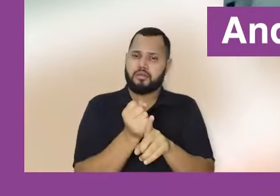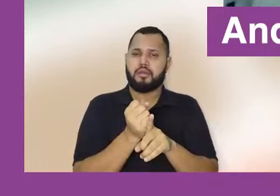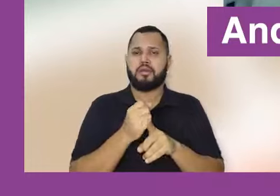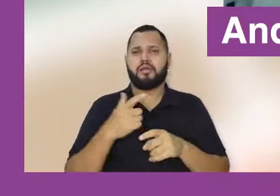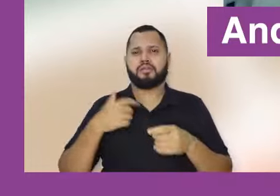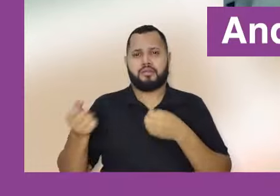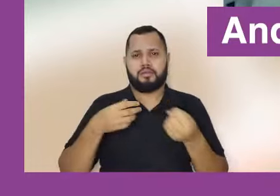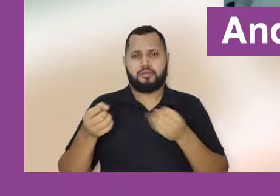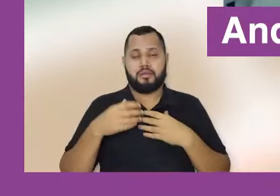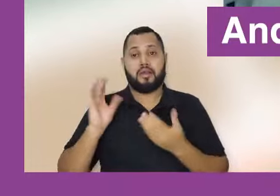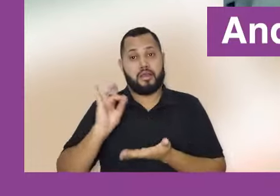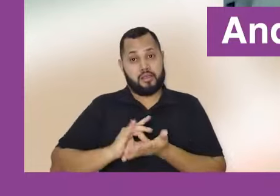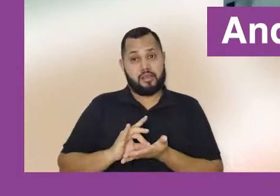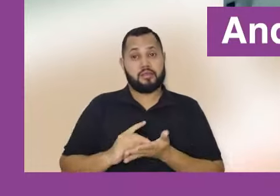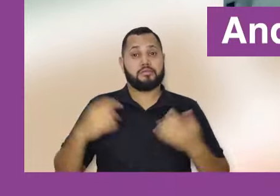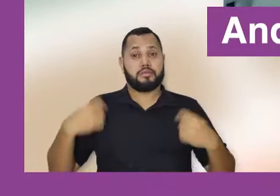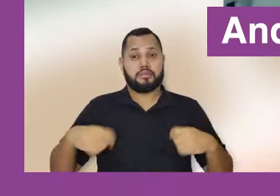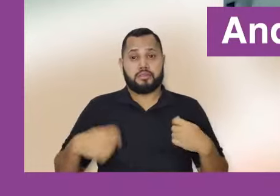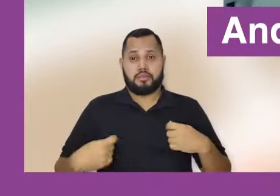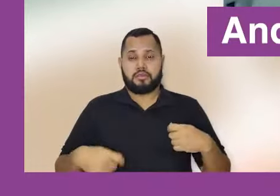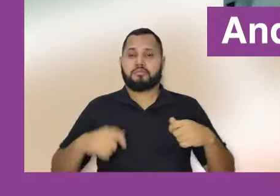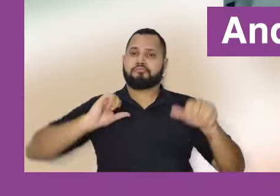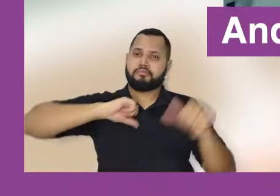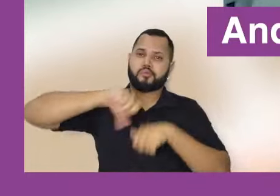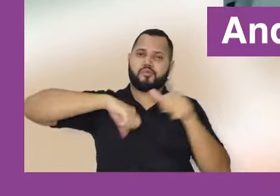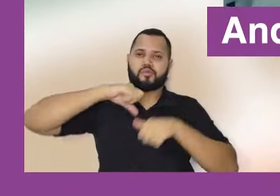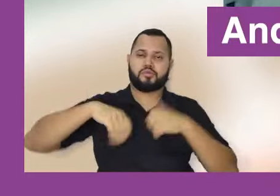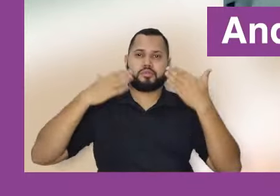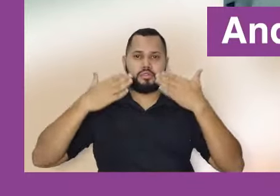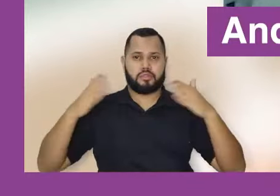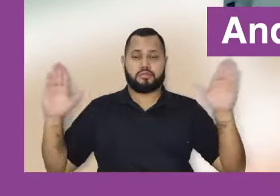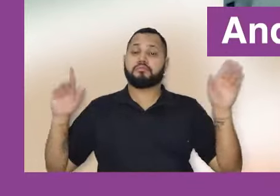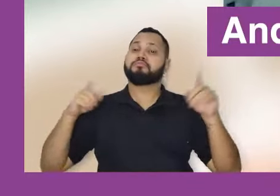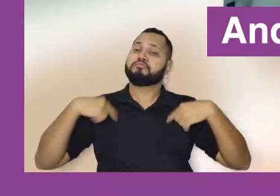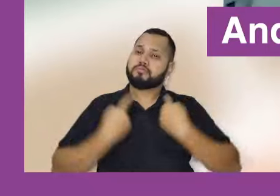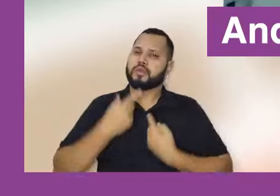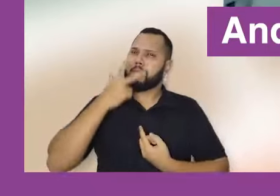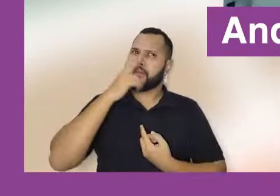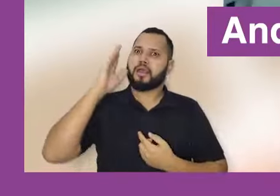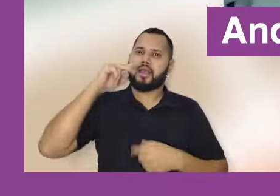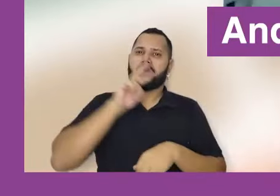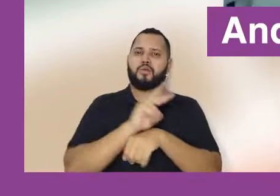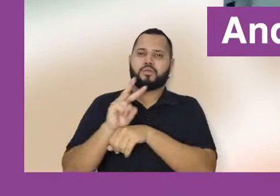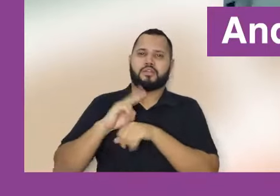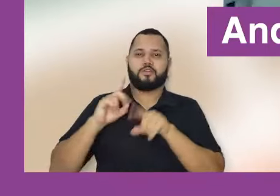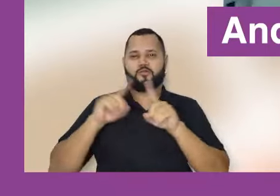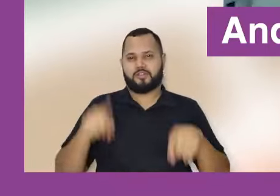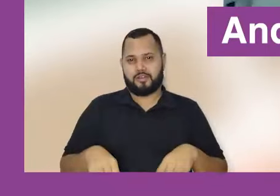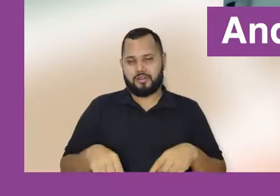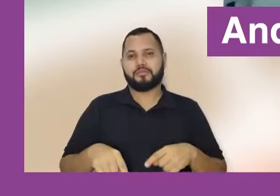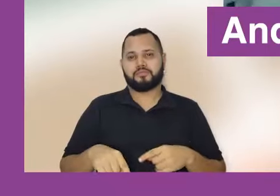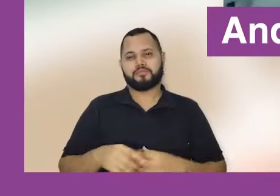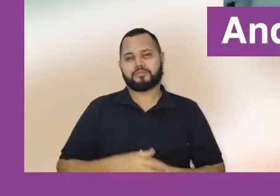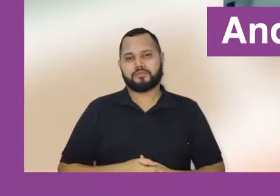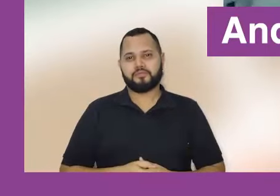as tendências a realidade as necessidades mudando expandindo e para a gente isso quer cuidar dos nossos colaboradores